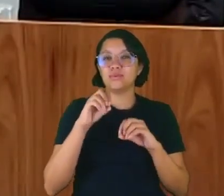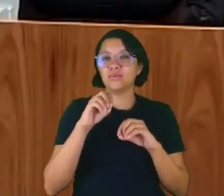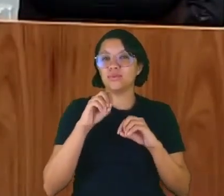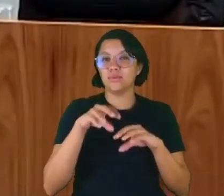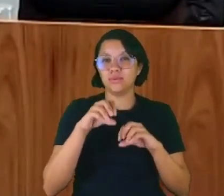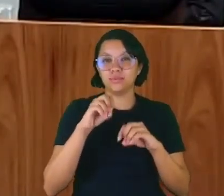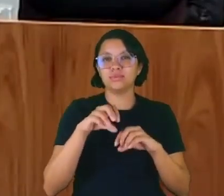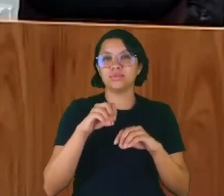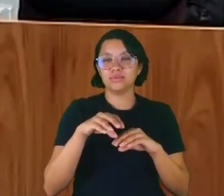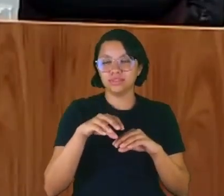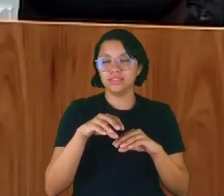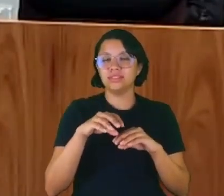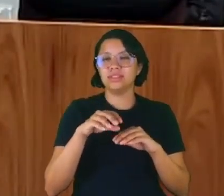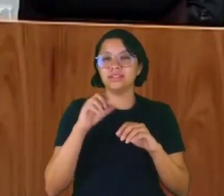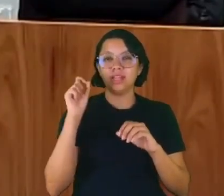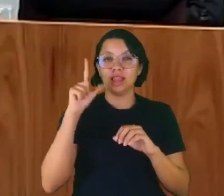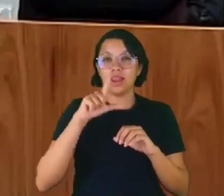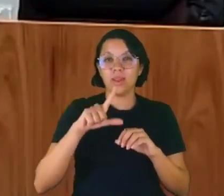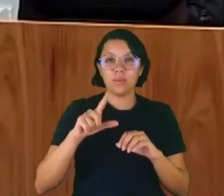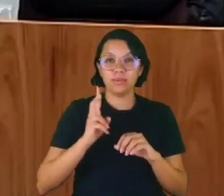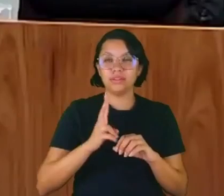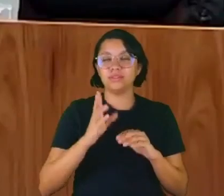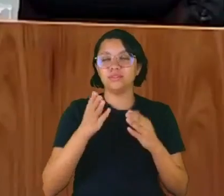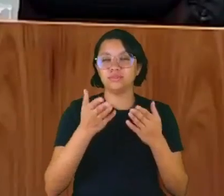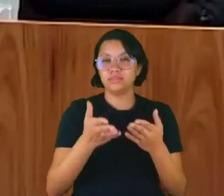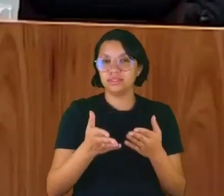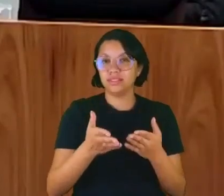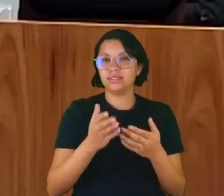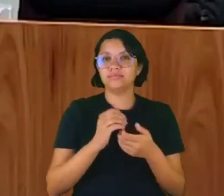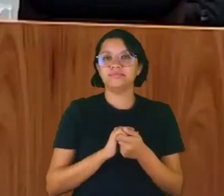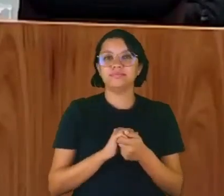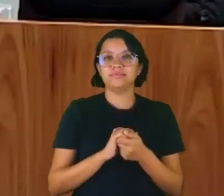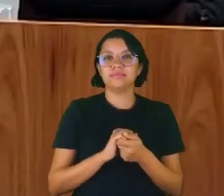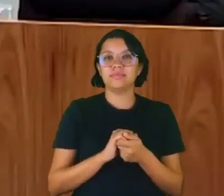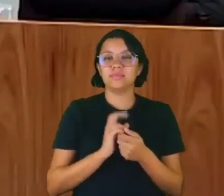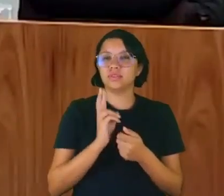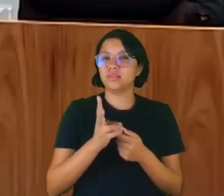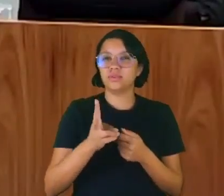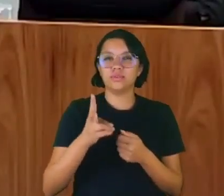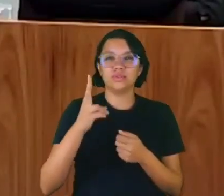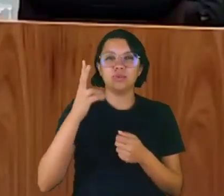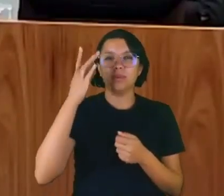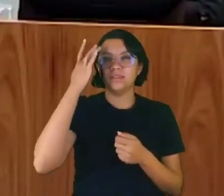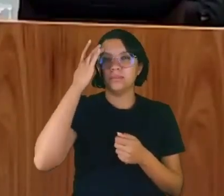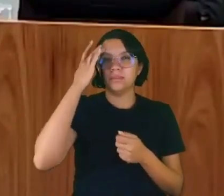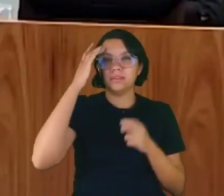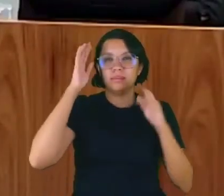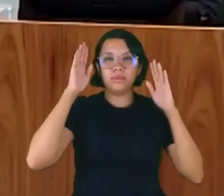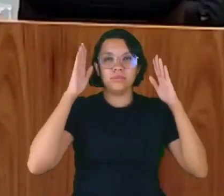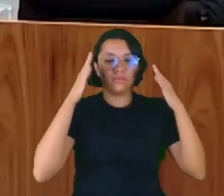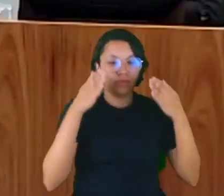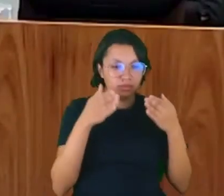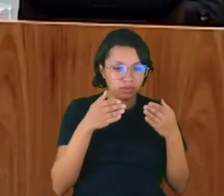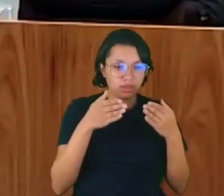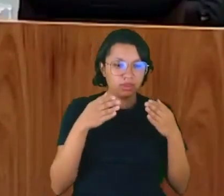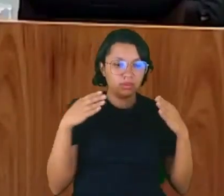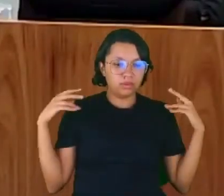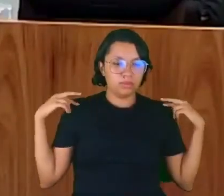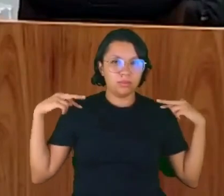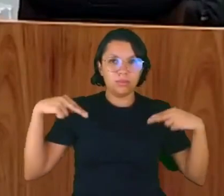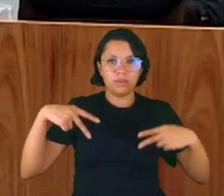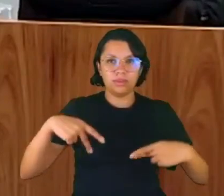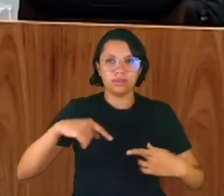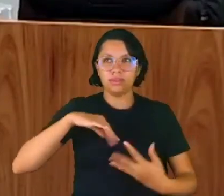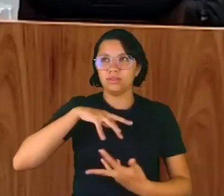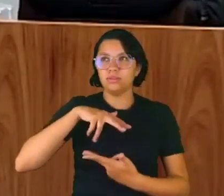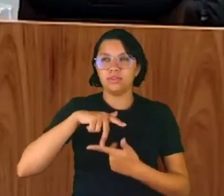iluminando, mas mantendo esse pensamento voltado para a humanidade que todos nós